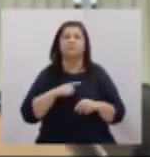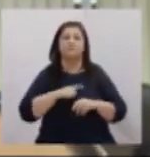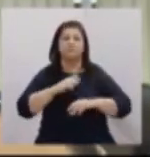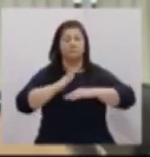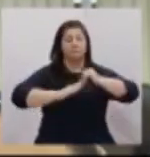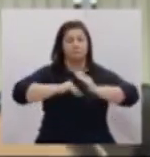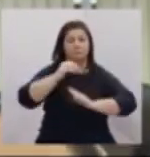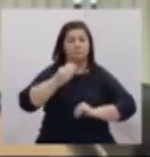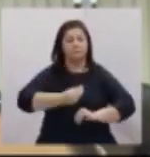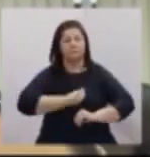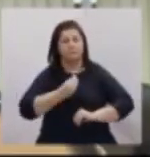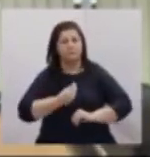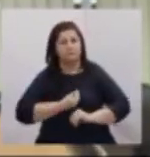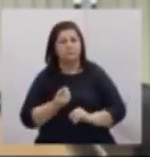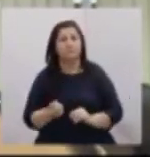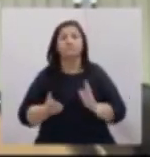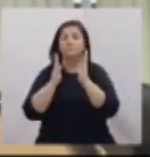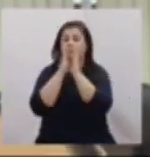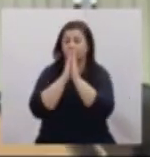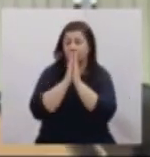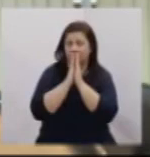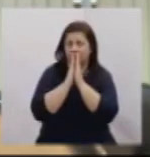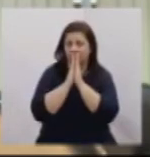em vida, tem terços, tem